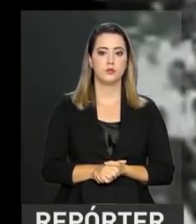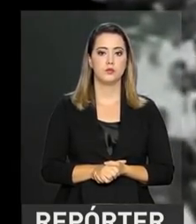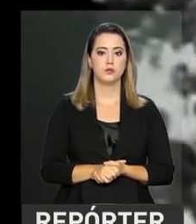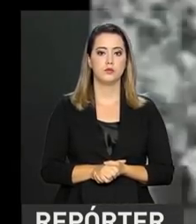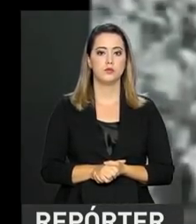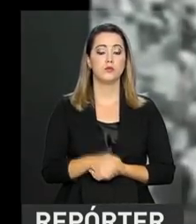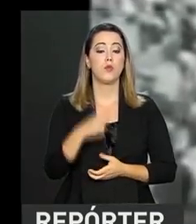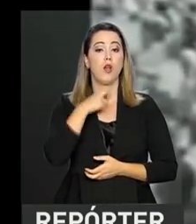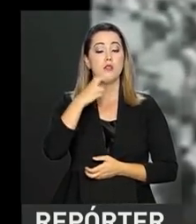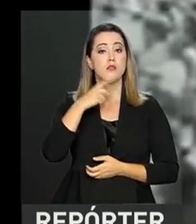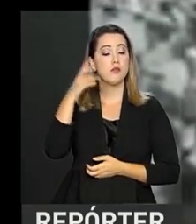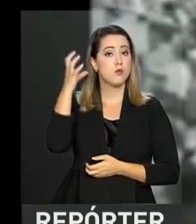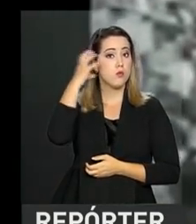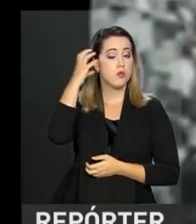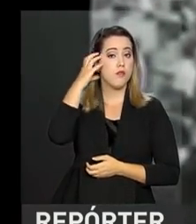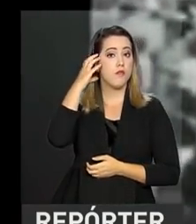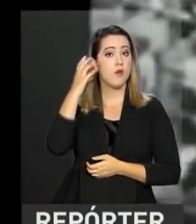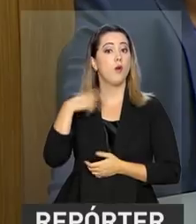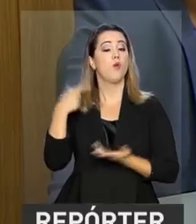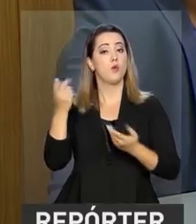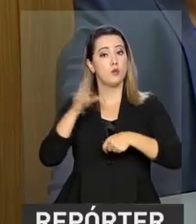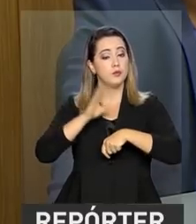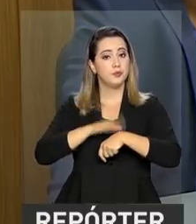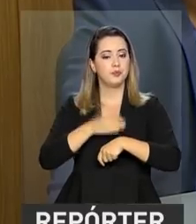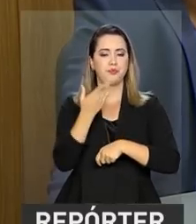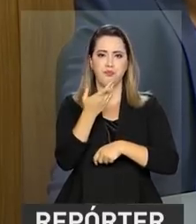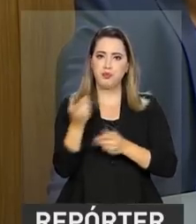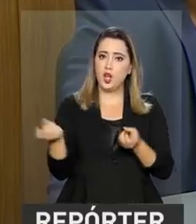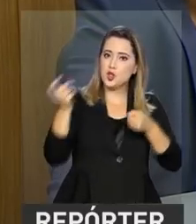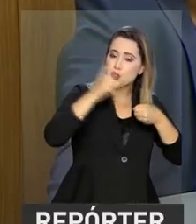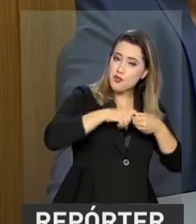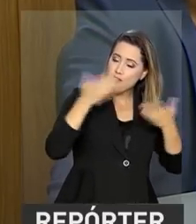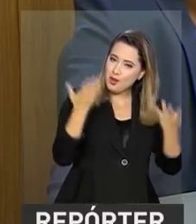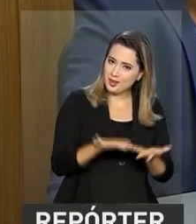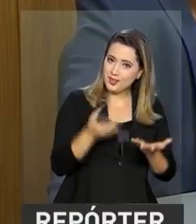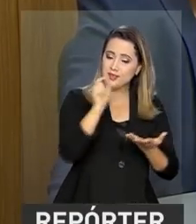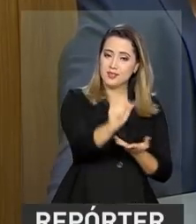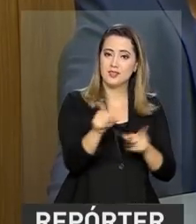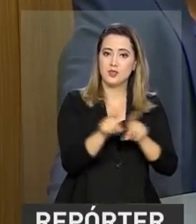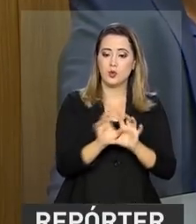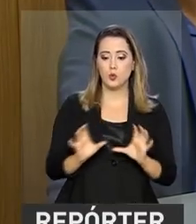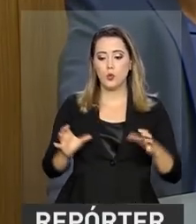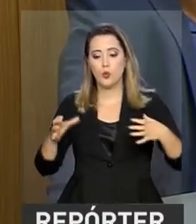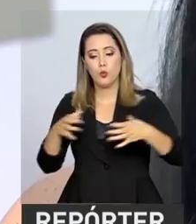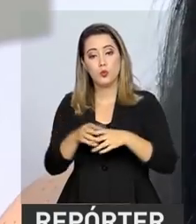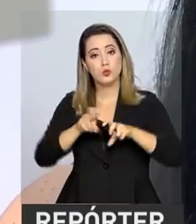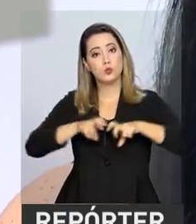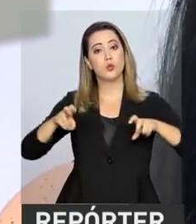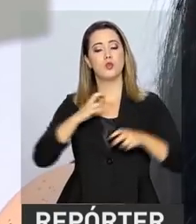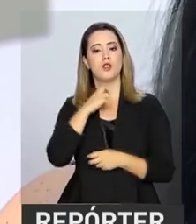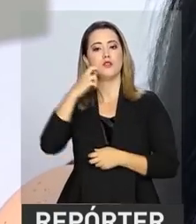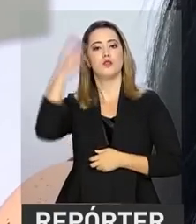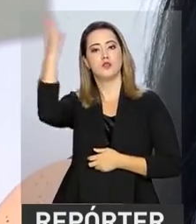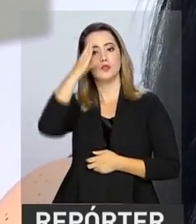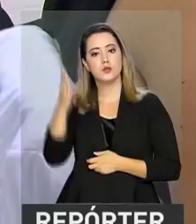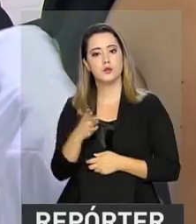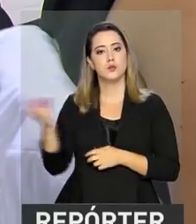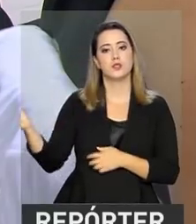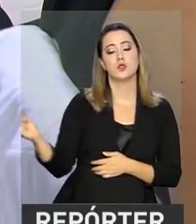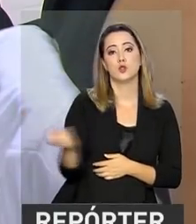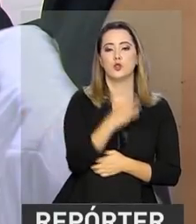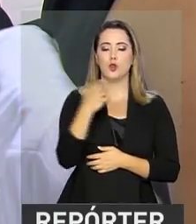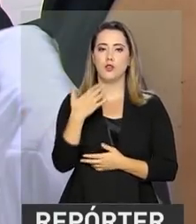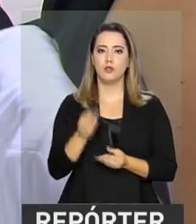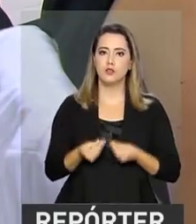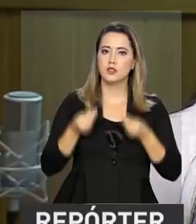vai trazer de volta ao século 21 a equipe da voz do brasil inova para levar a notícia